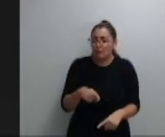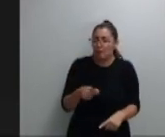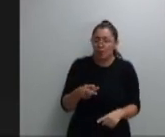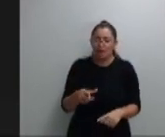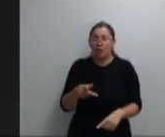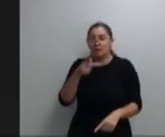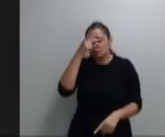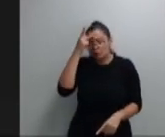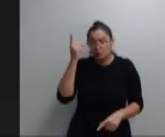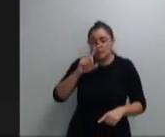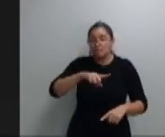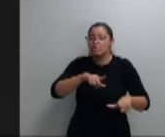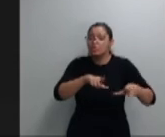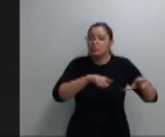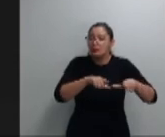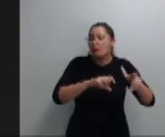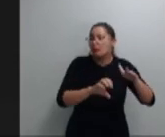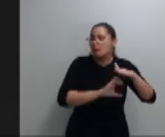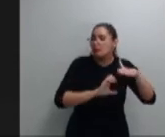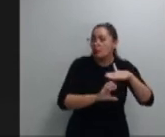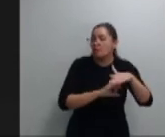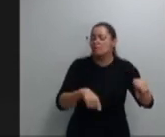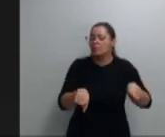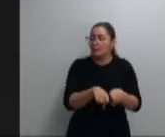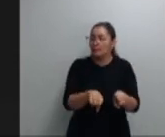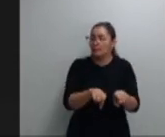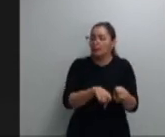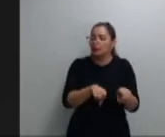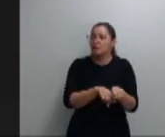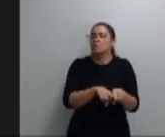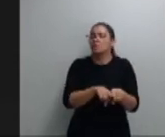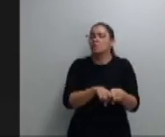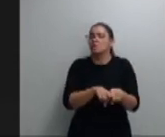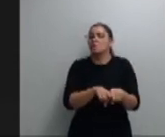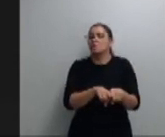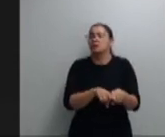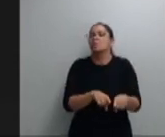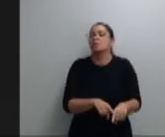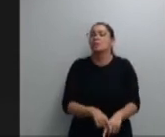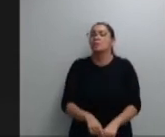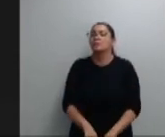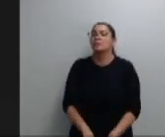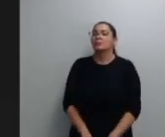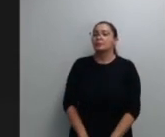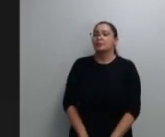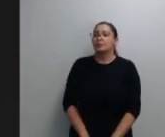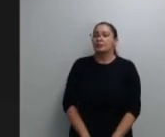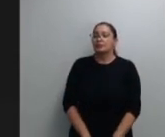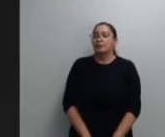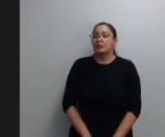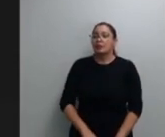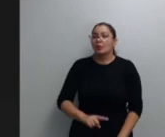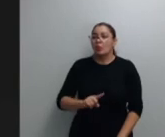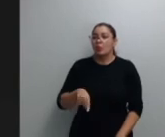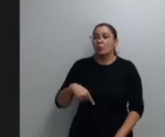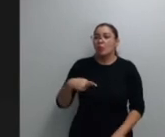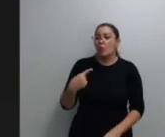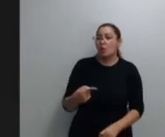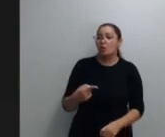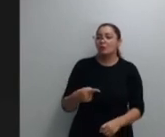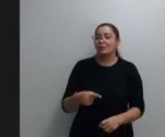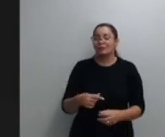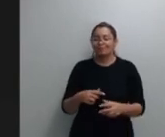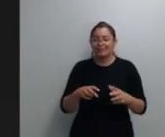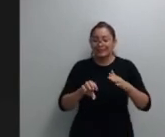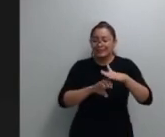parte significativa de mercado relevante gerar ou fortalecer uma posição dominante ou com aptidão para dominar mercado